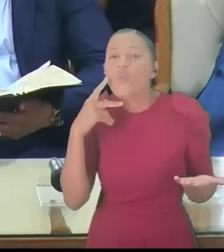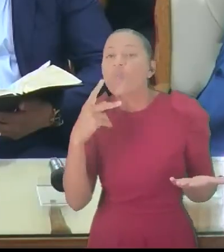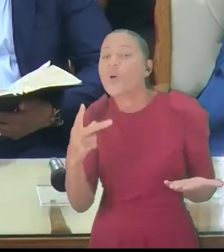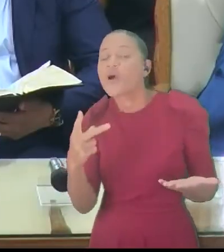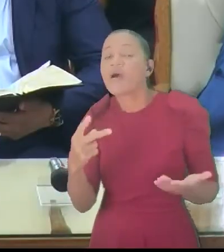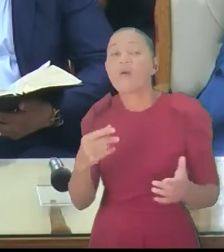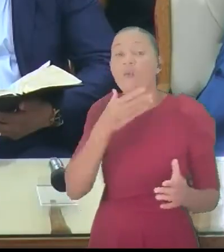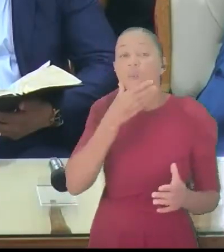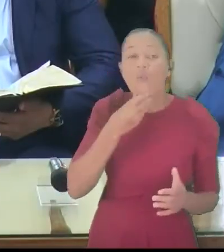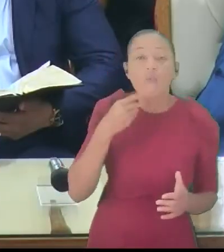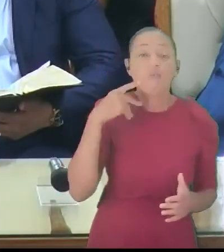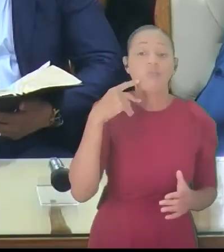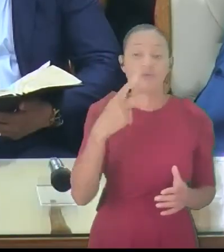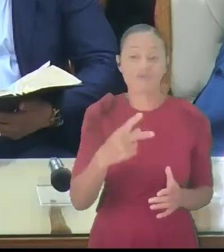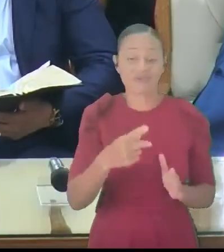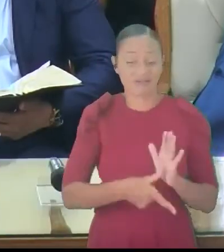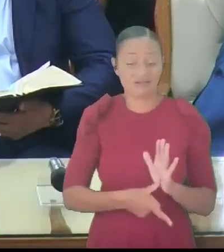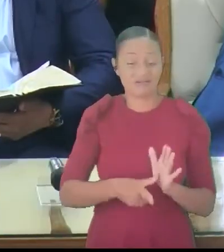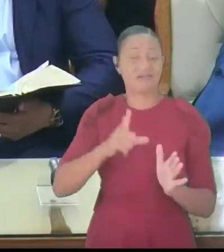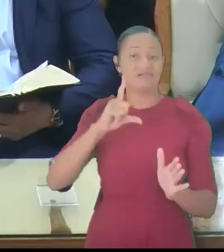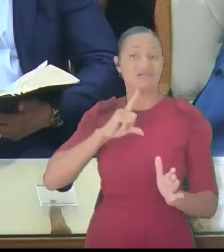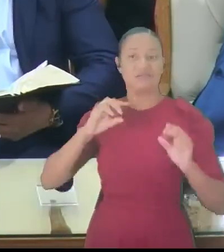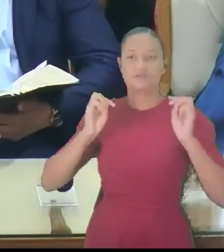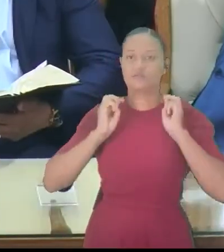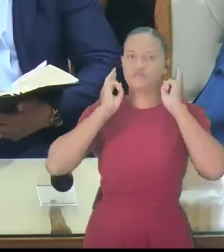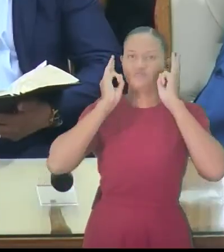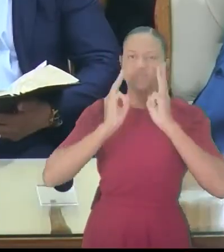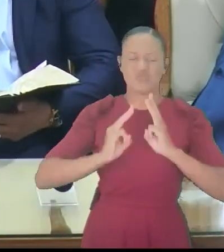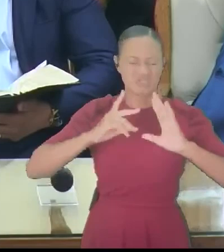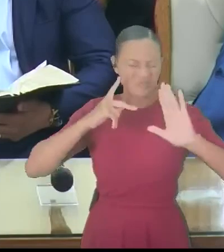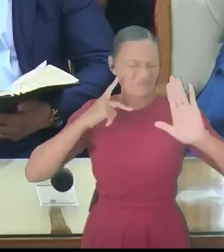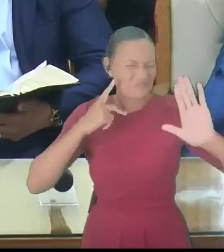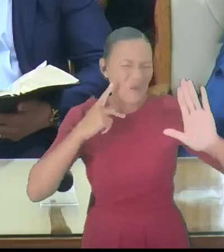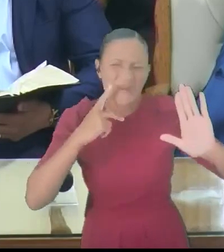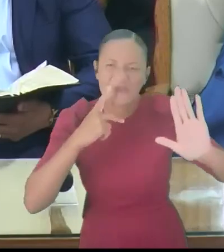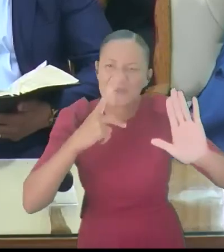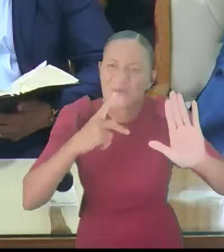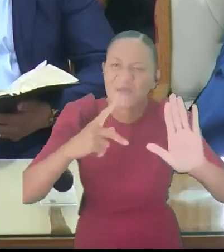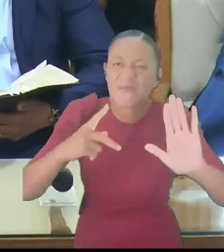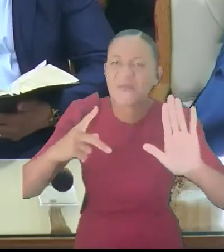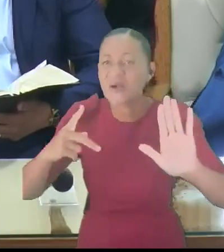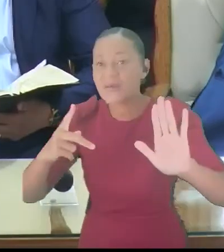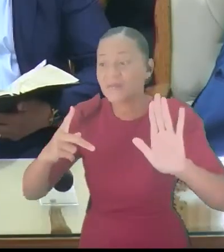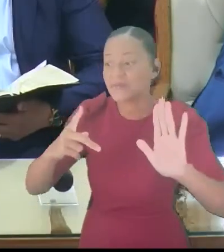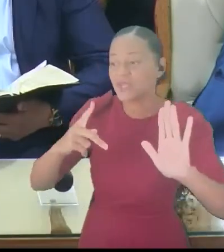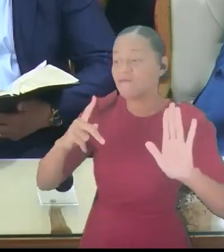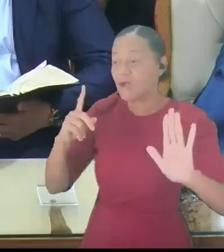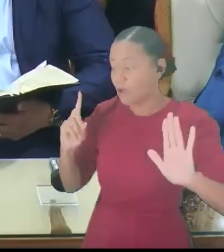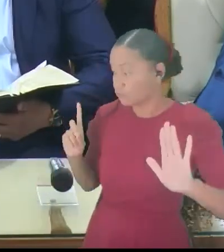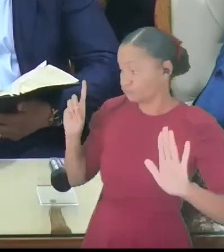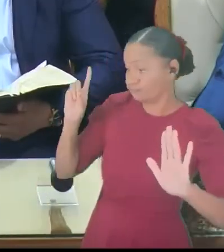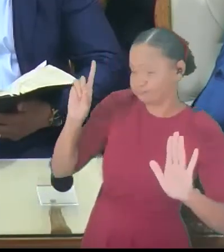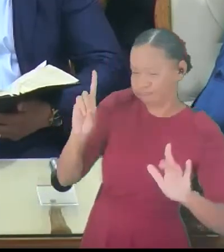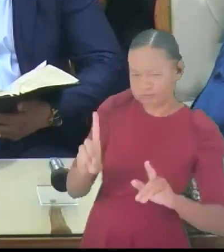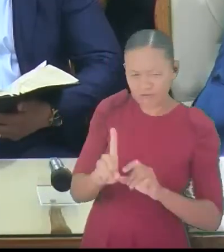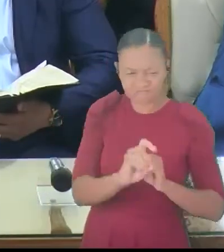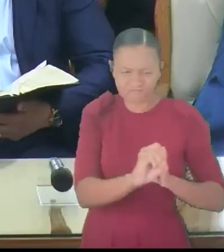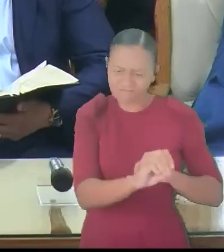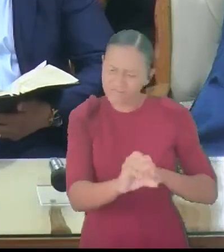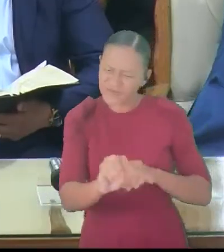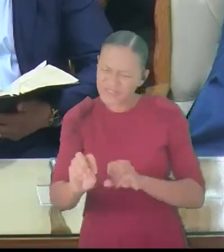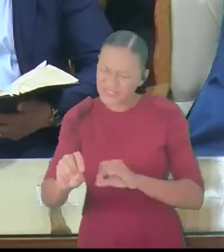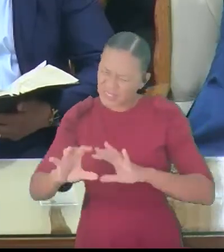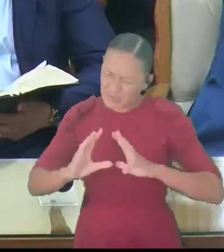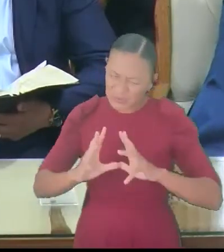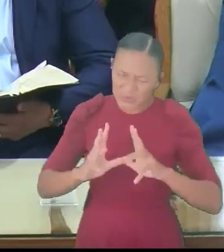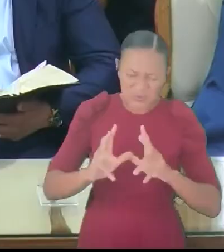ao profeta que Moisés havia profetizado, que viria um profeta que iria ensinar tudo, um profeta que ia dizer